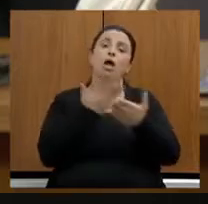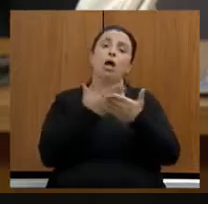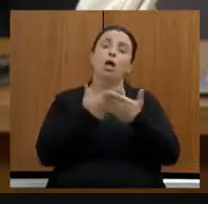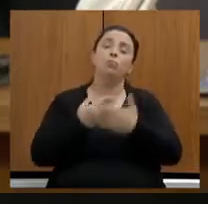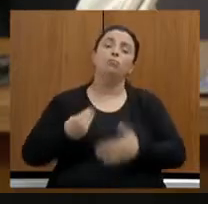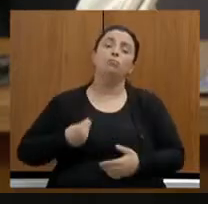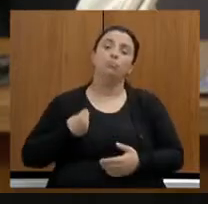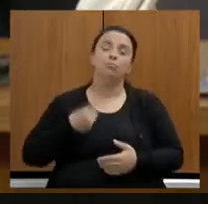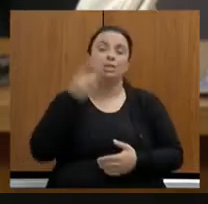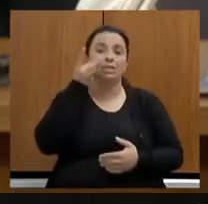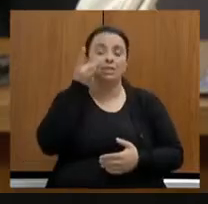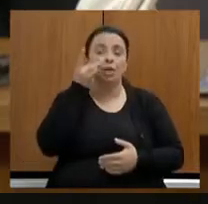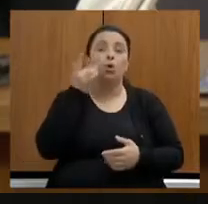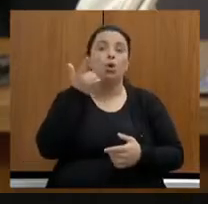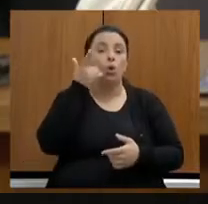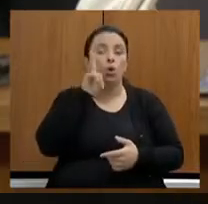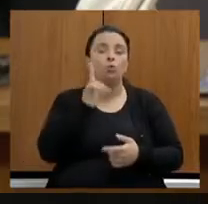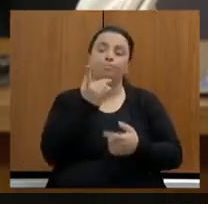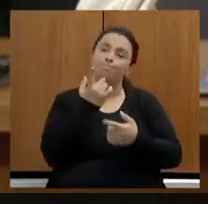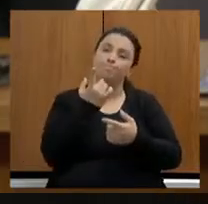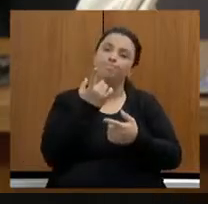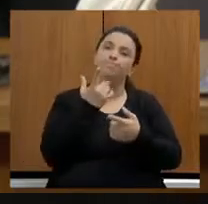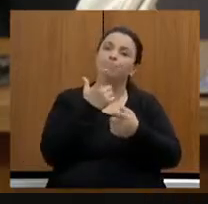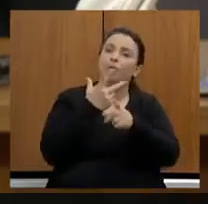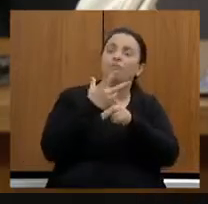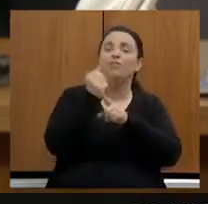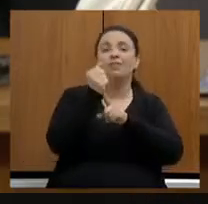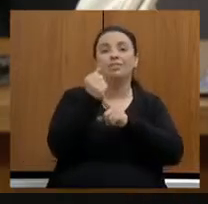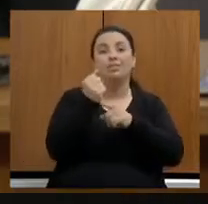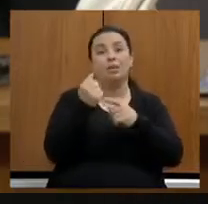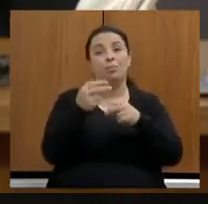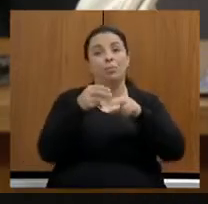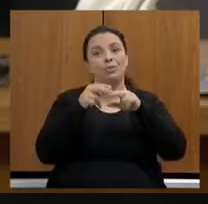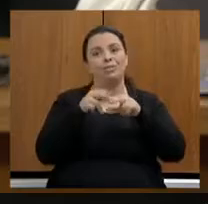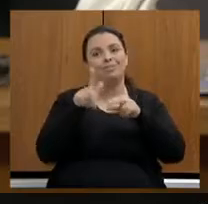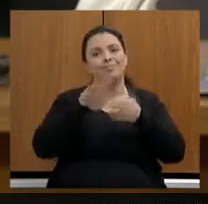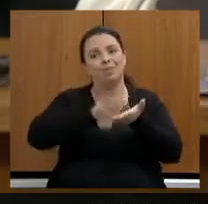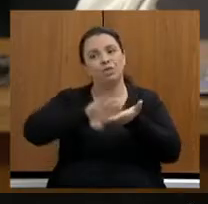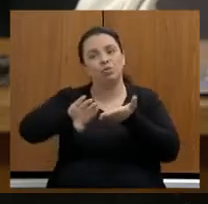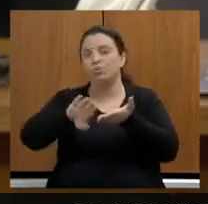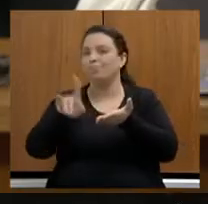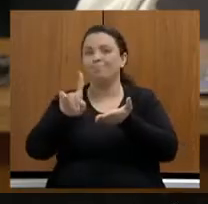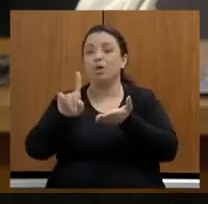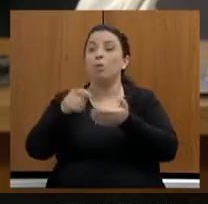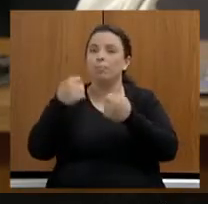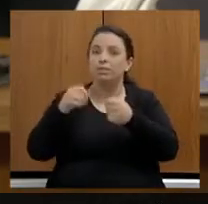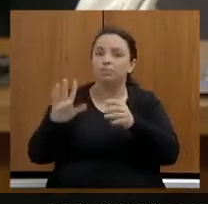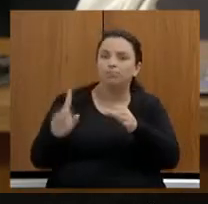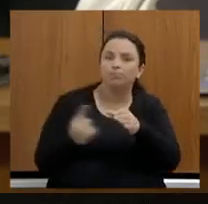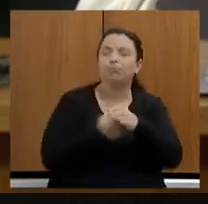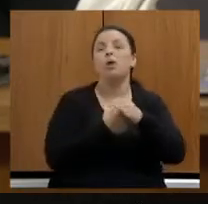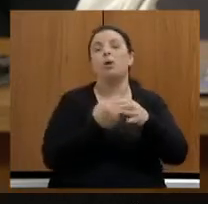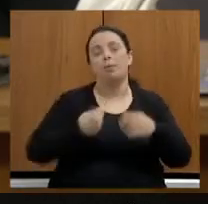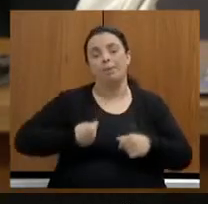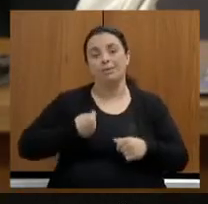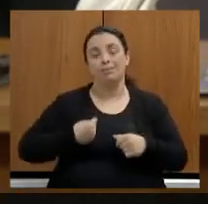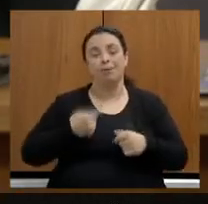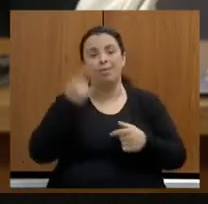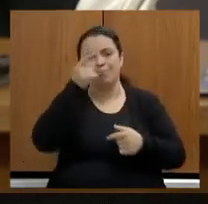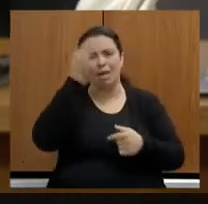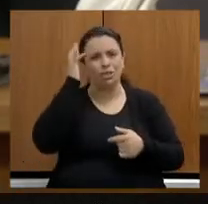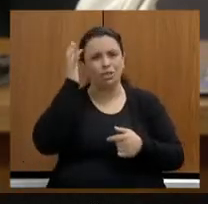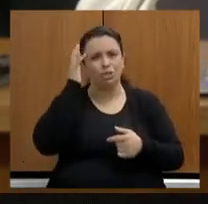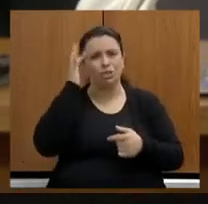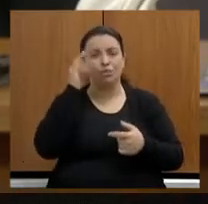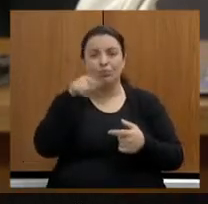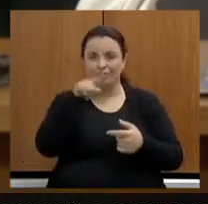conseguir superar né uma situação muito grave a exclusão desses estudantes vocês todos imaginam aqueles que têm filhos